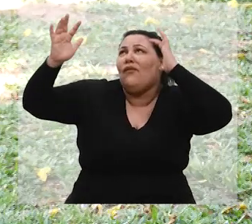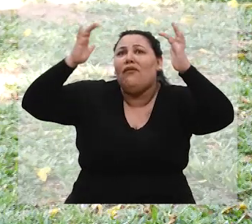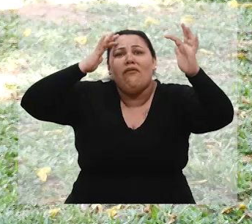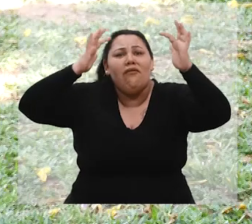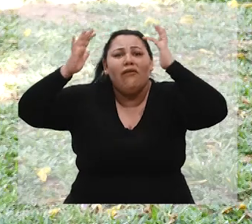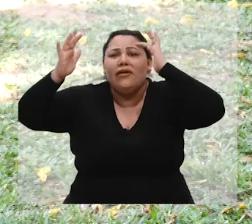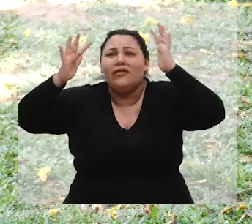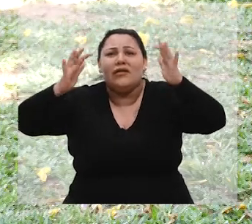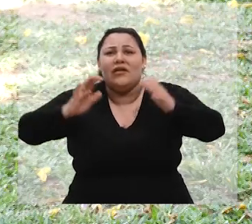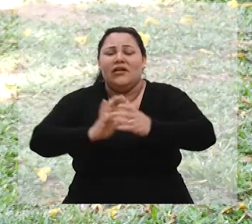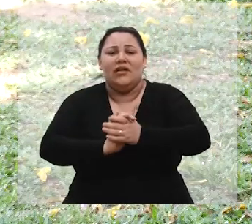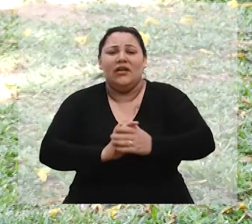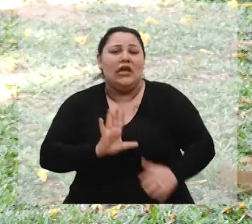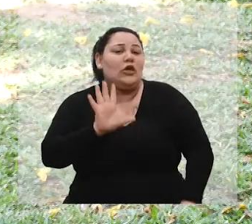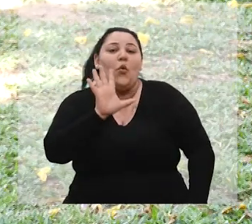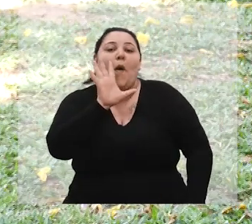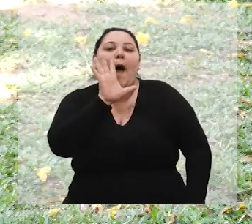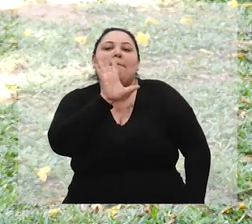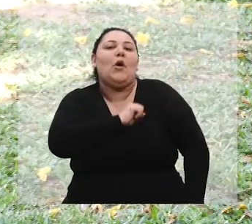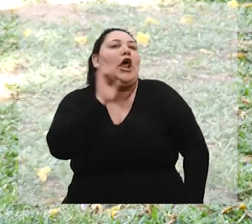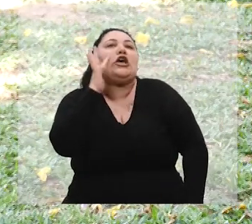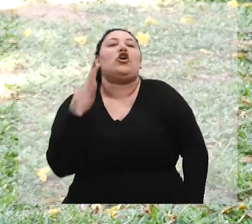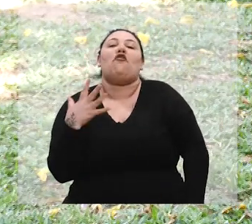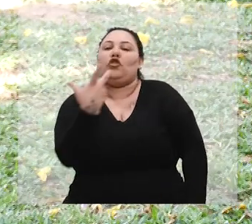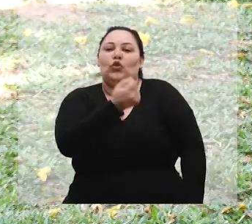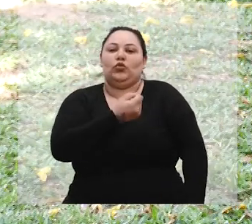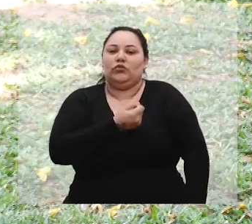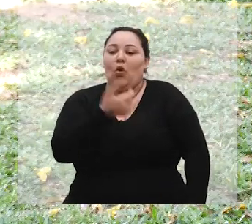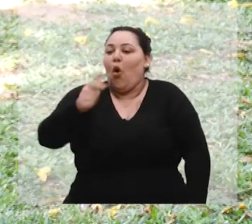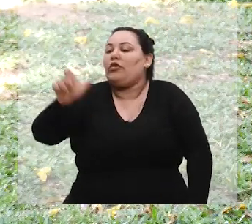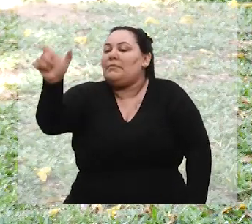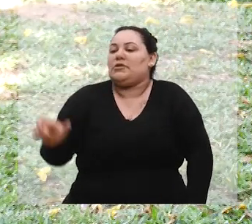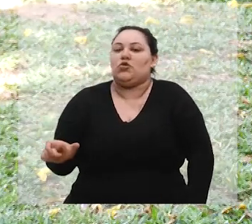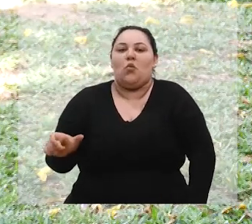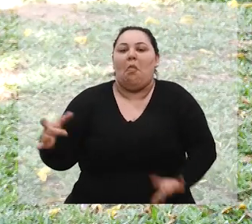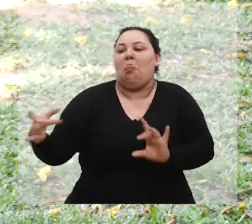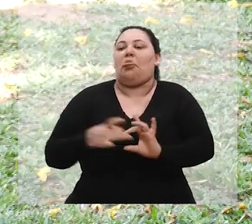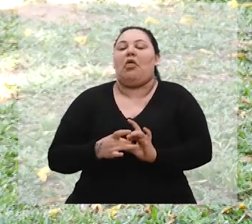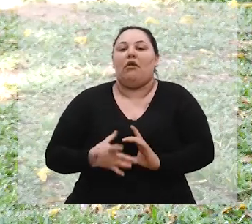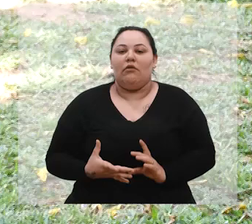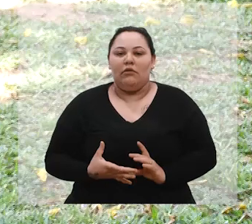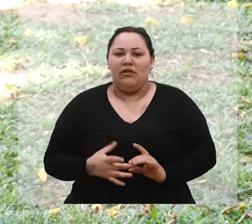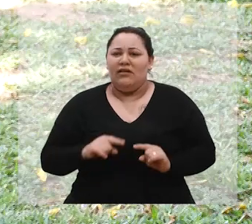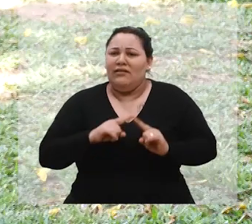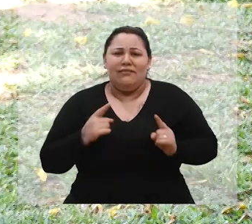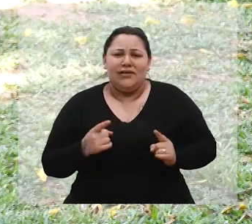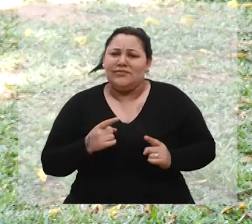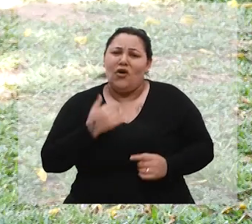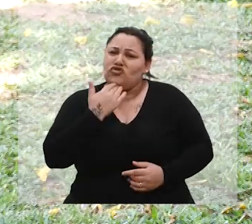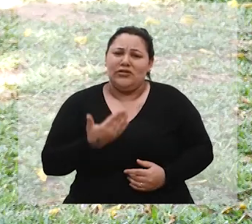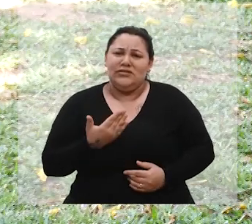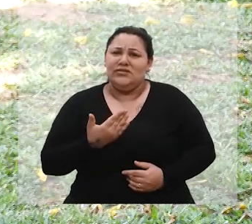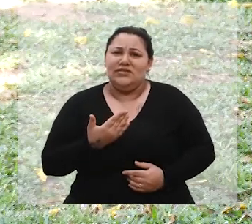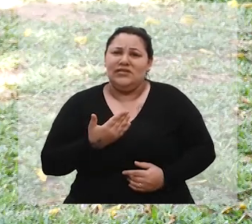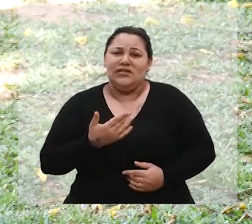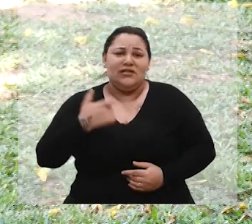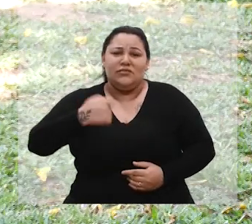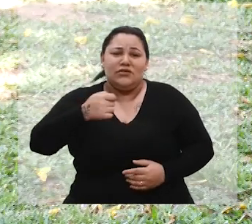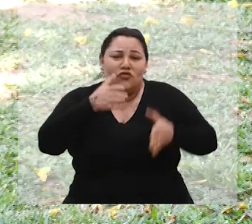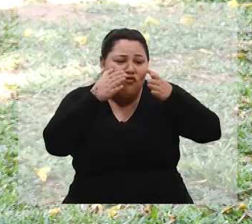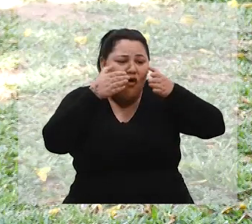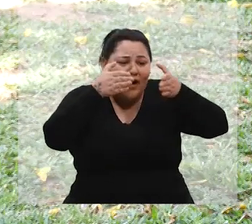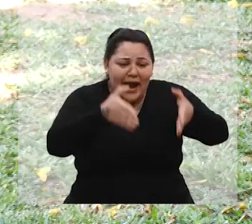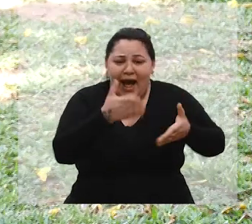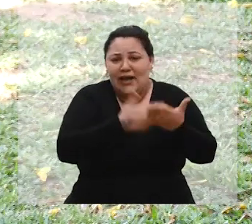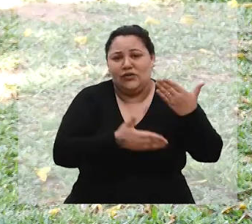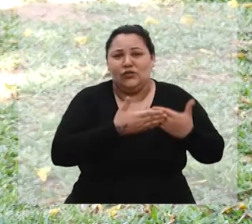que o amor é que nos livraria dessas coisas todas. E quanto mais a gente fica pilhado nessa fantasia, menos a gente